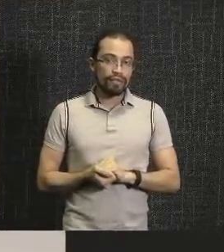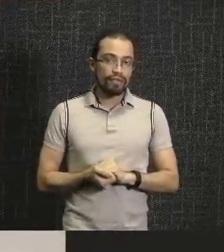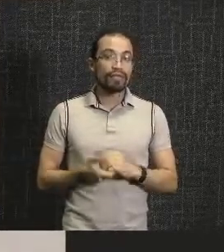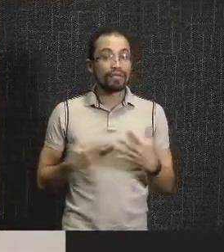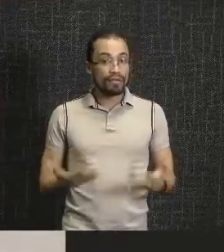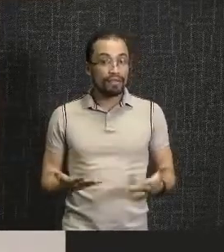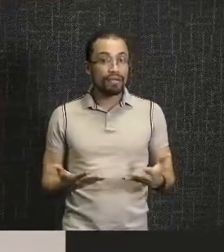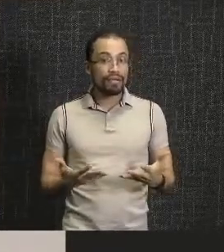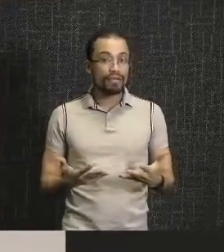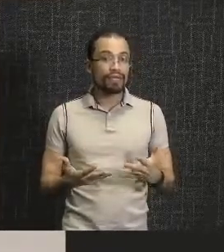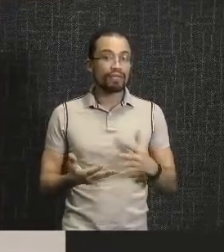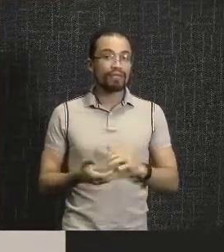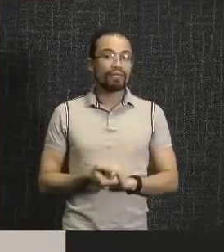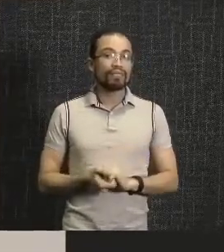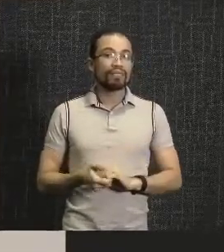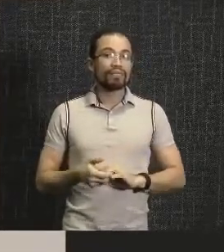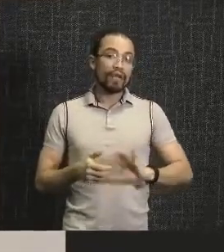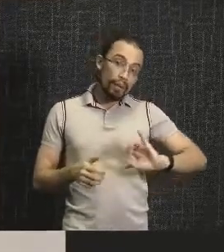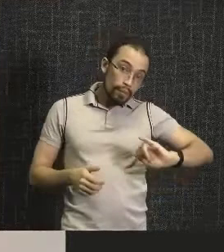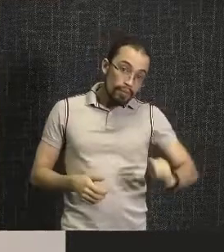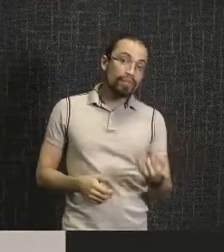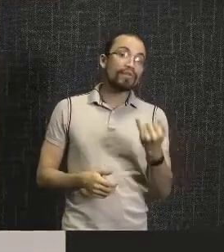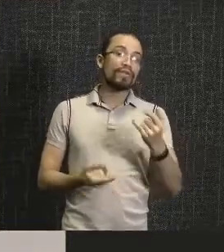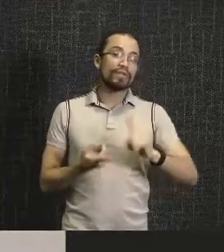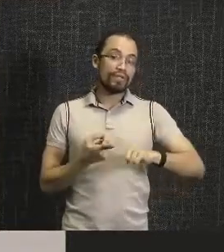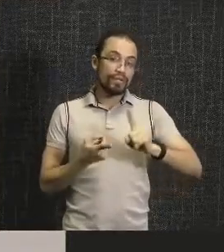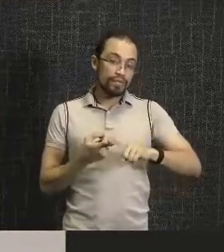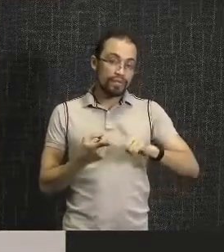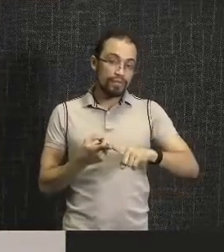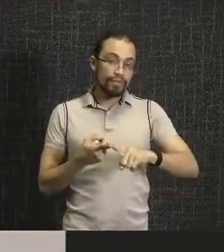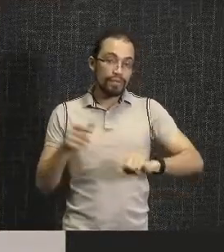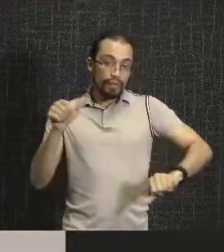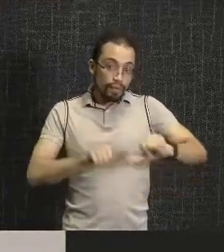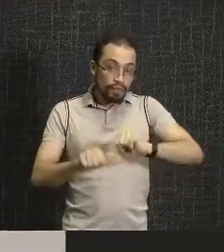para aproveitar essa mudança de hábito. Tá?